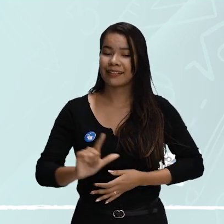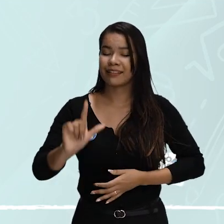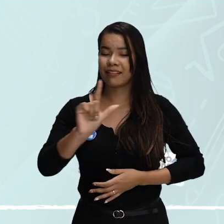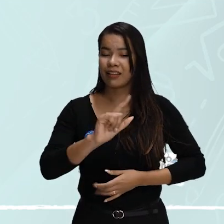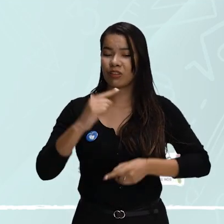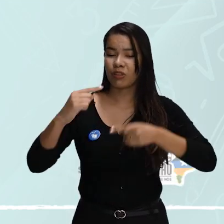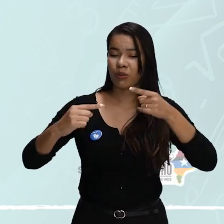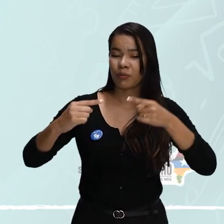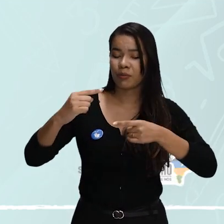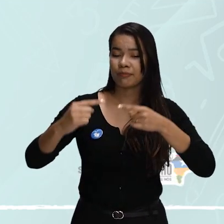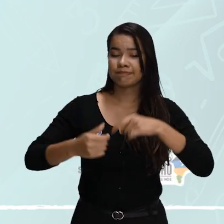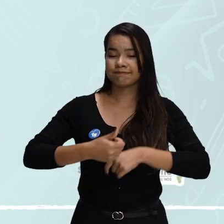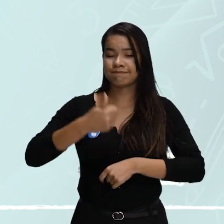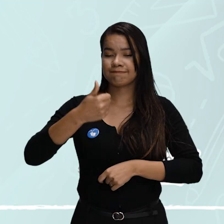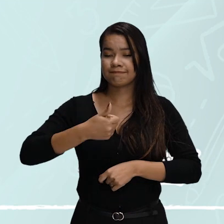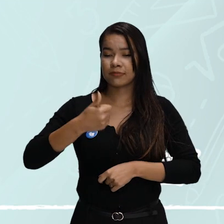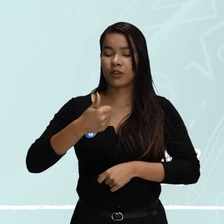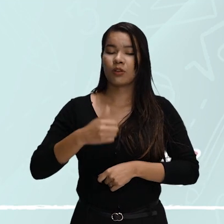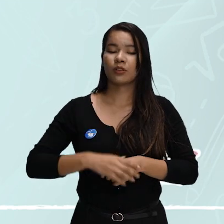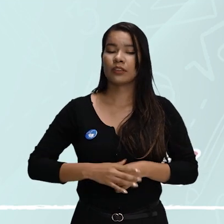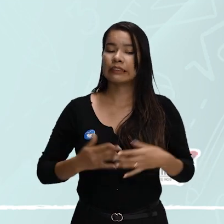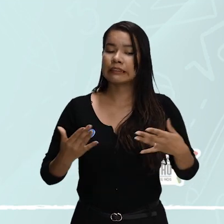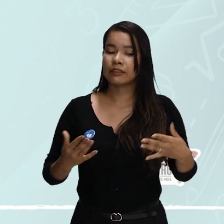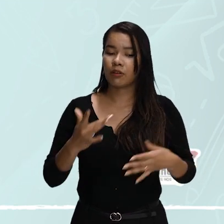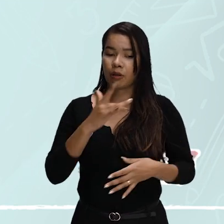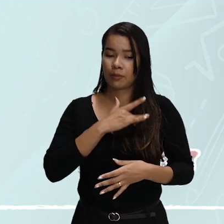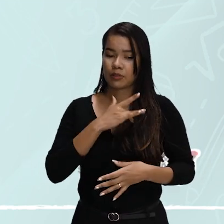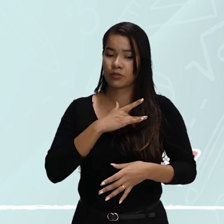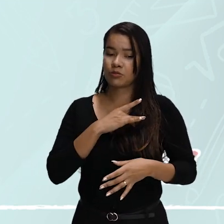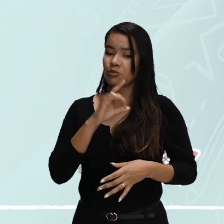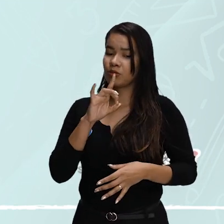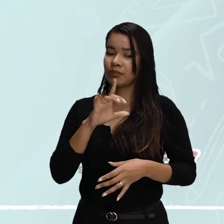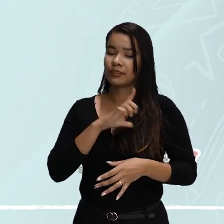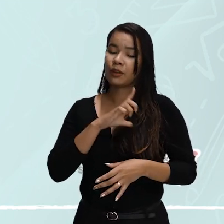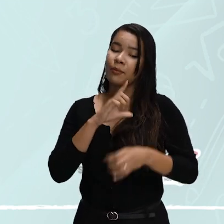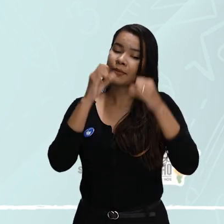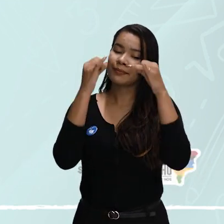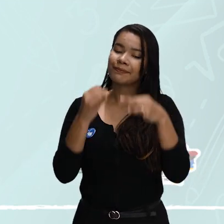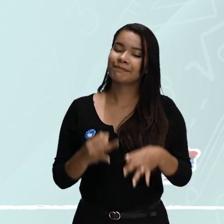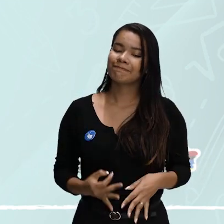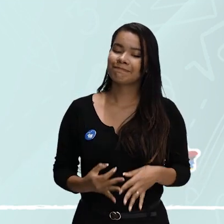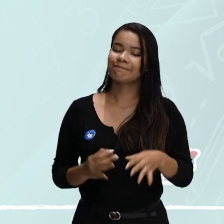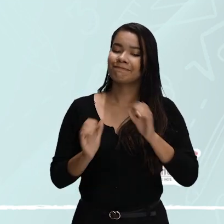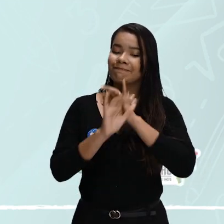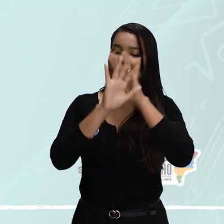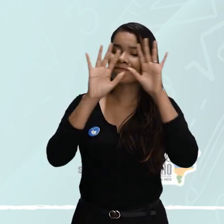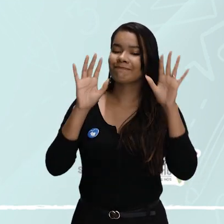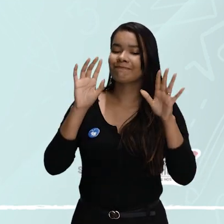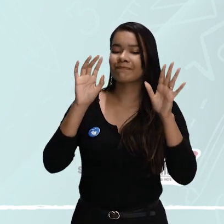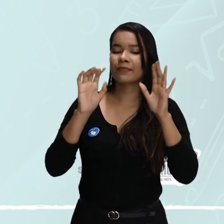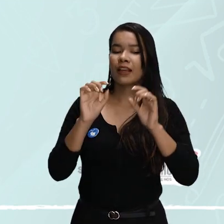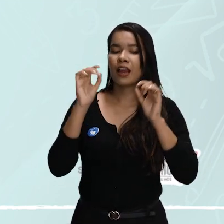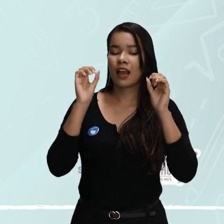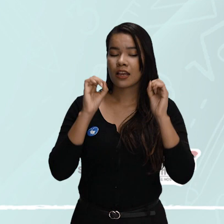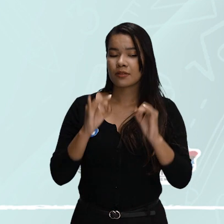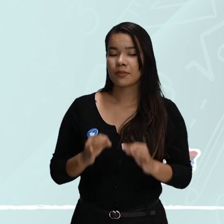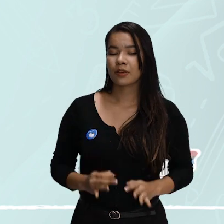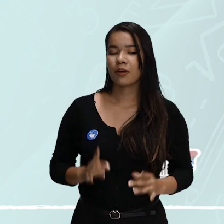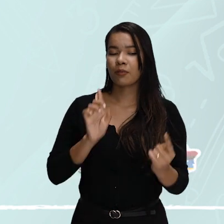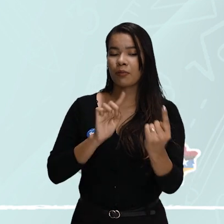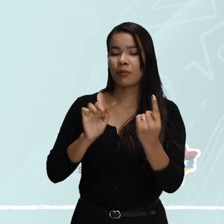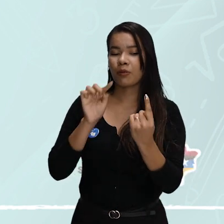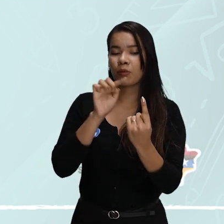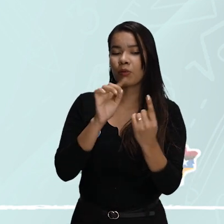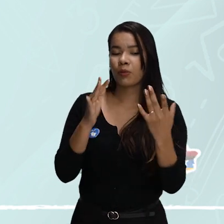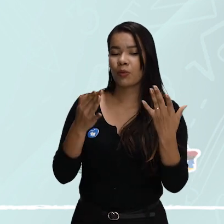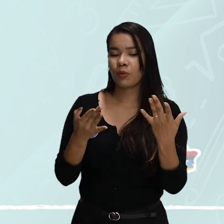O advento do romantismo, pois, só tem uma explicação clara e profunda. A explicação objetiva quando